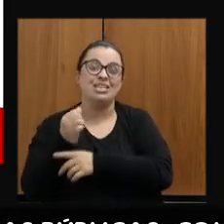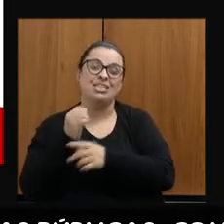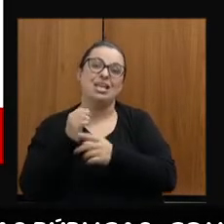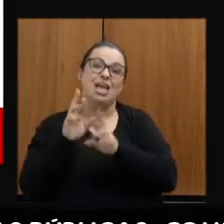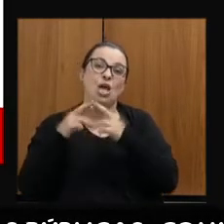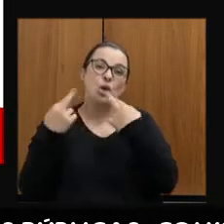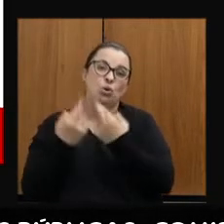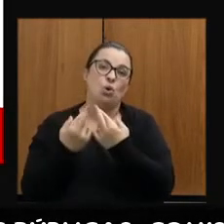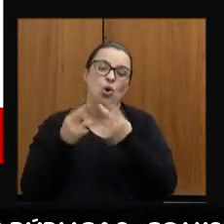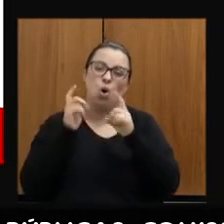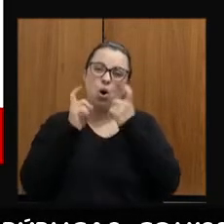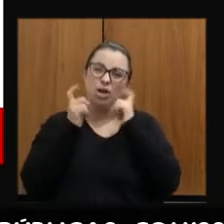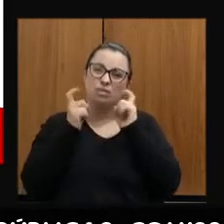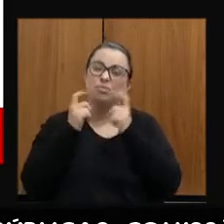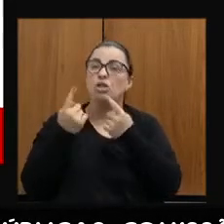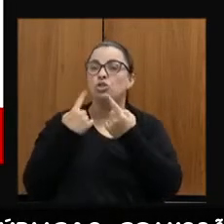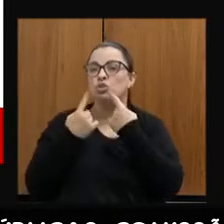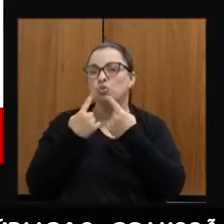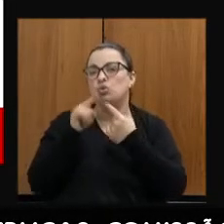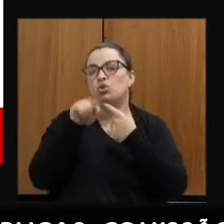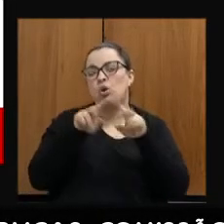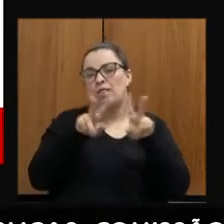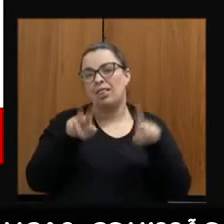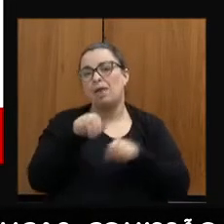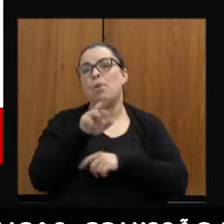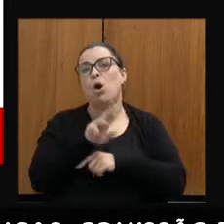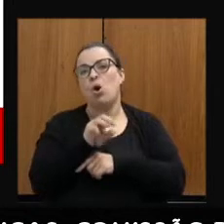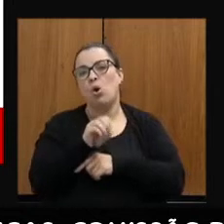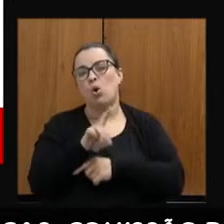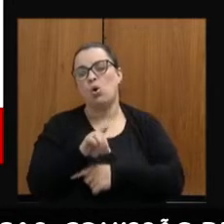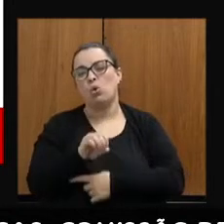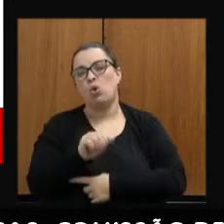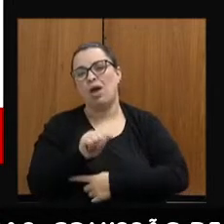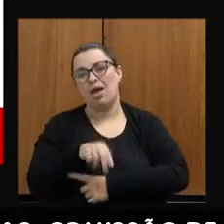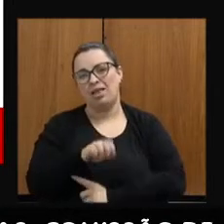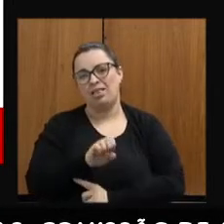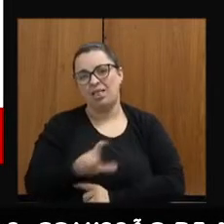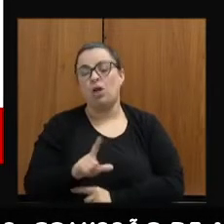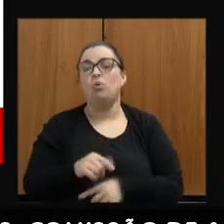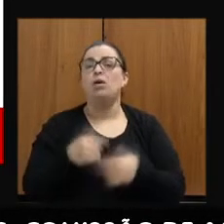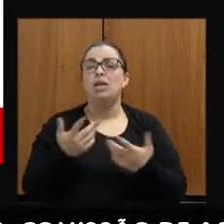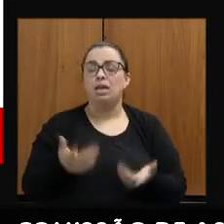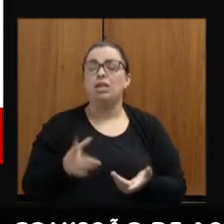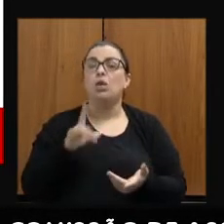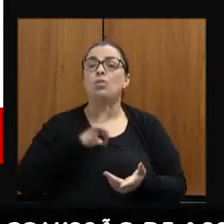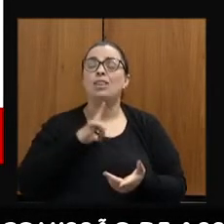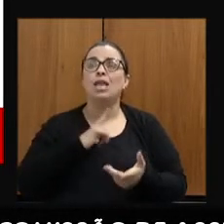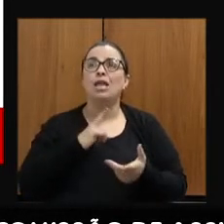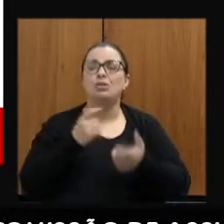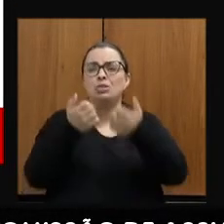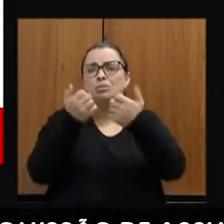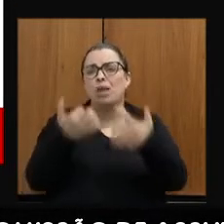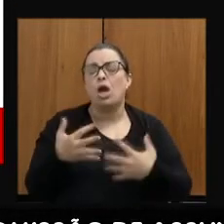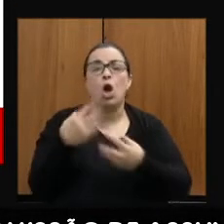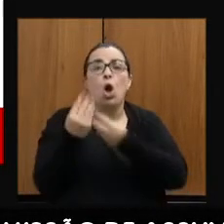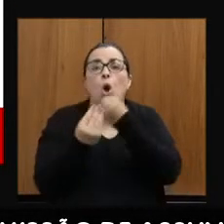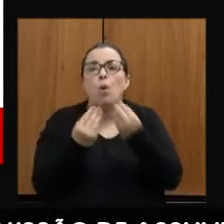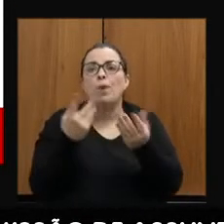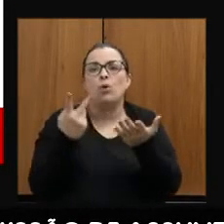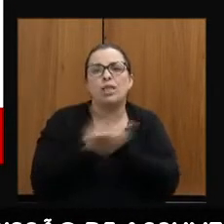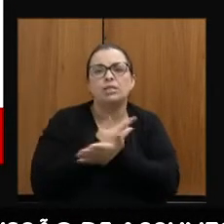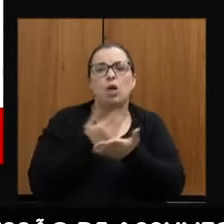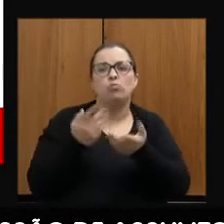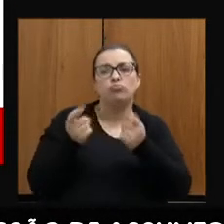outras reuniões que tivemos com a prefeitura Então é só um pouco a linha do tempo da interação da construção desse projeto